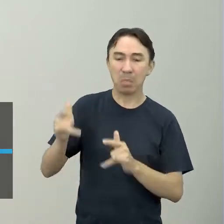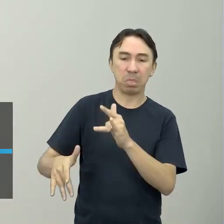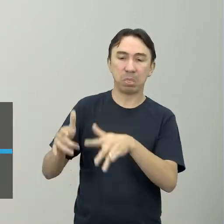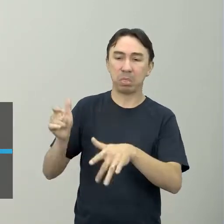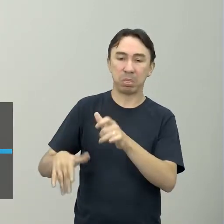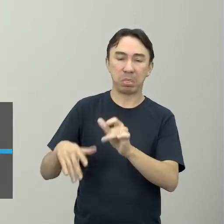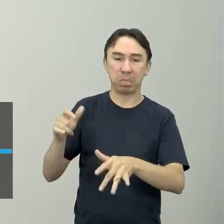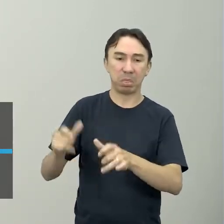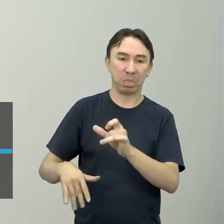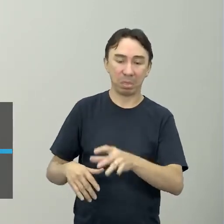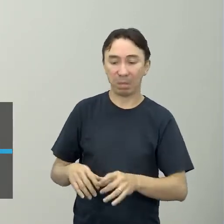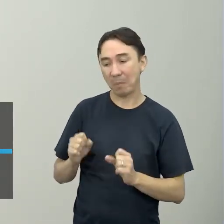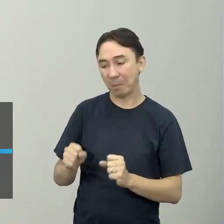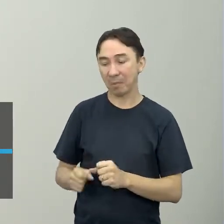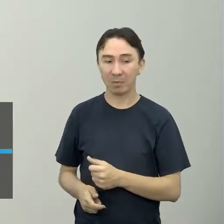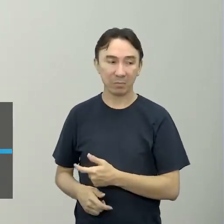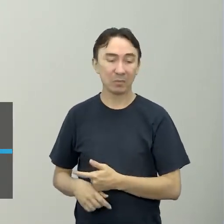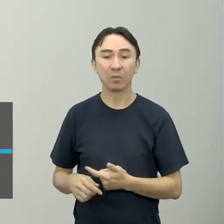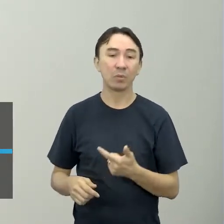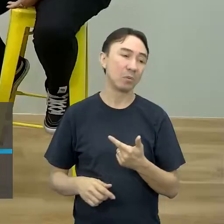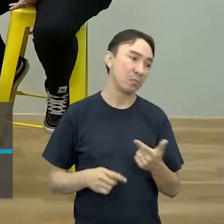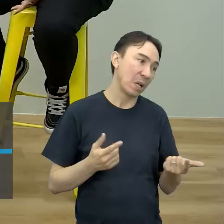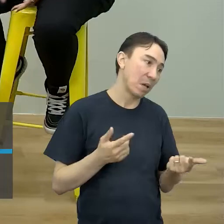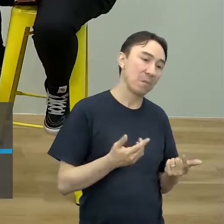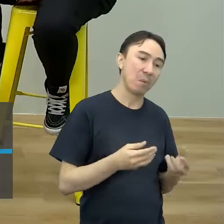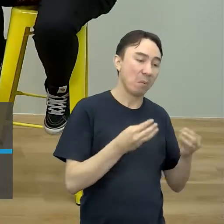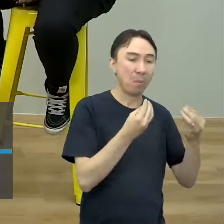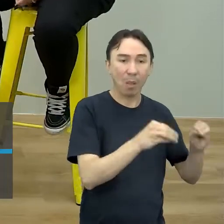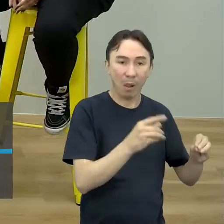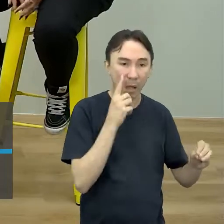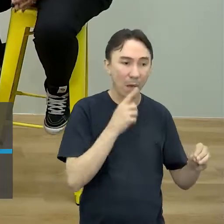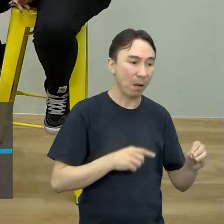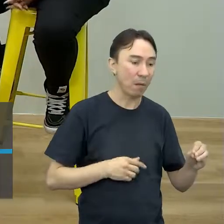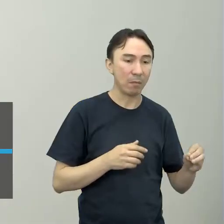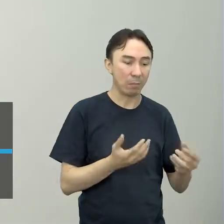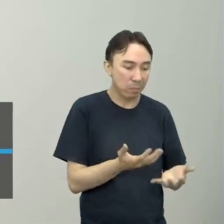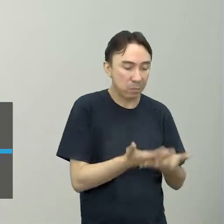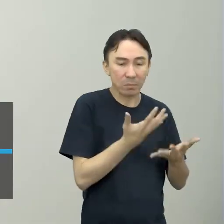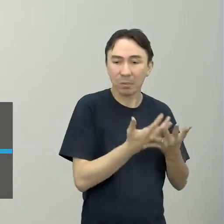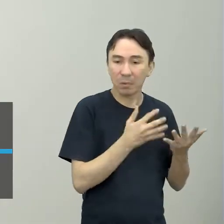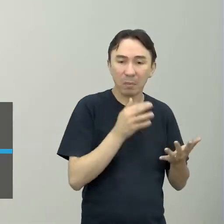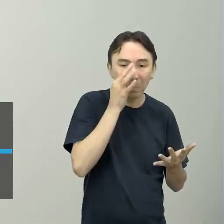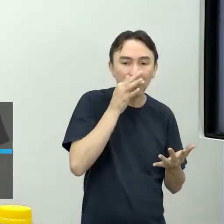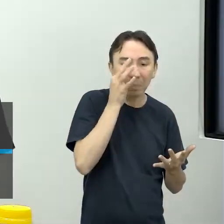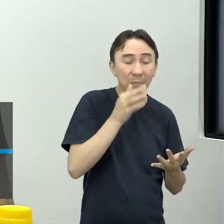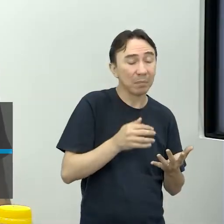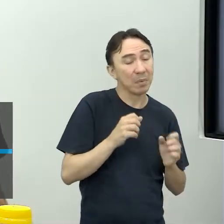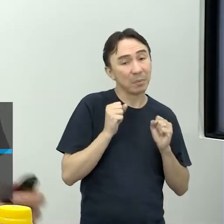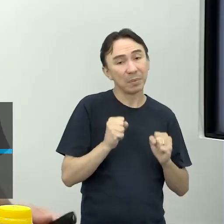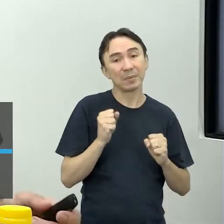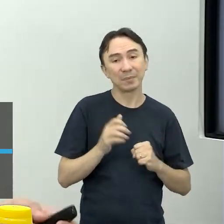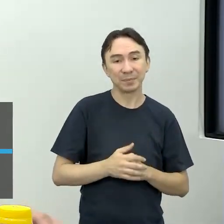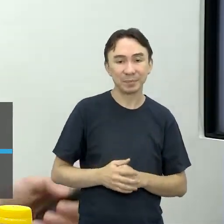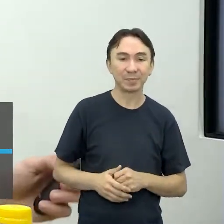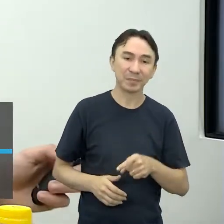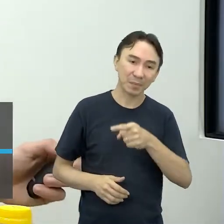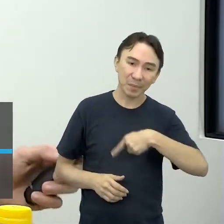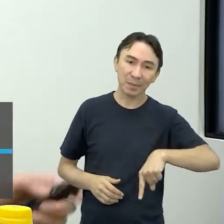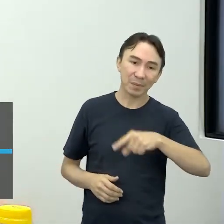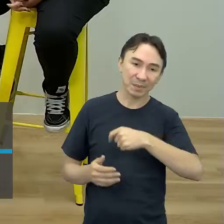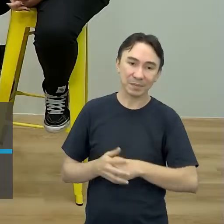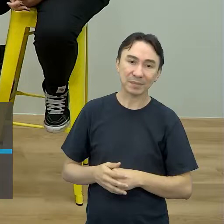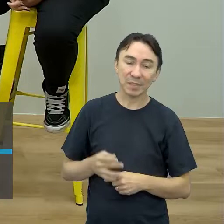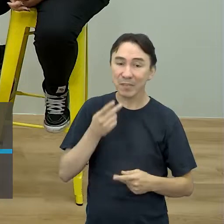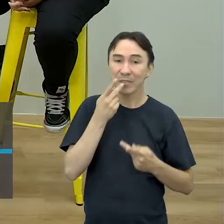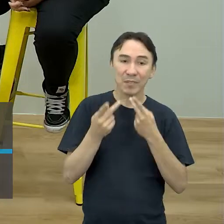Numa horta, em alguma coisa, como adubo, enfim, né? Diversas possibilidades aí. A gente está falando aqui, mas vamos passar, porque